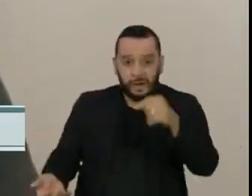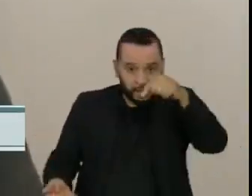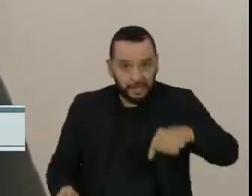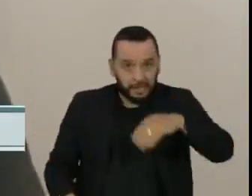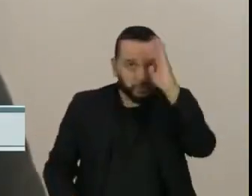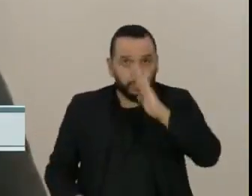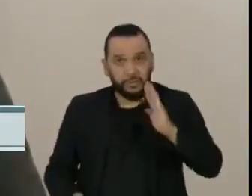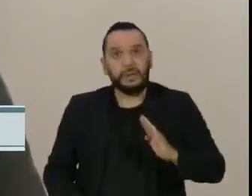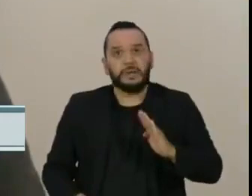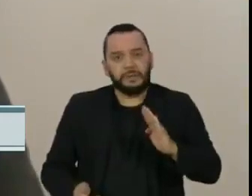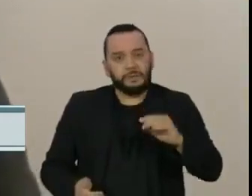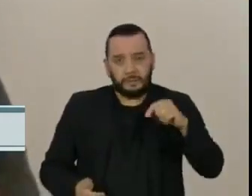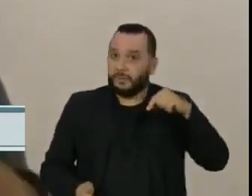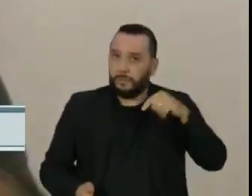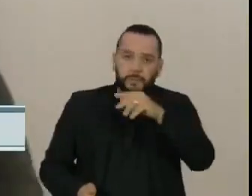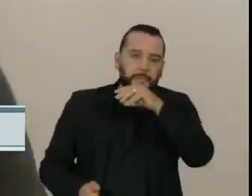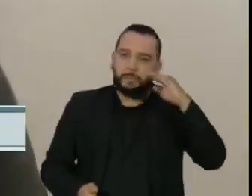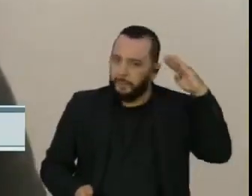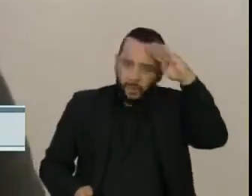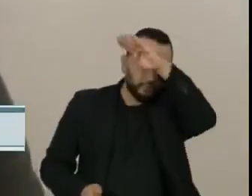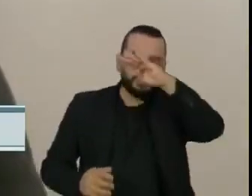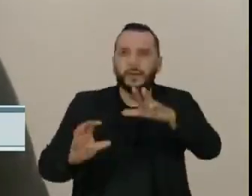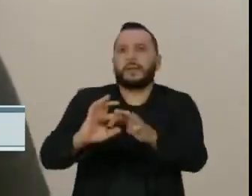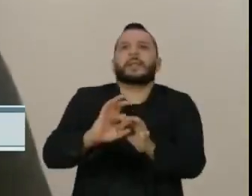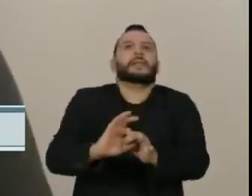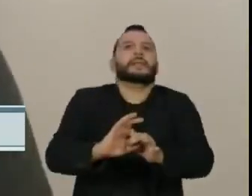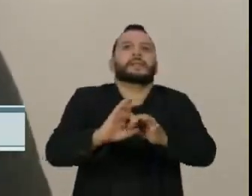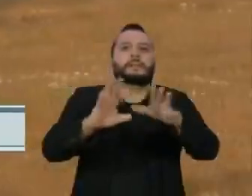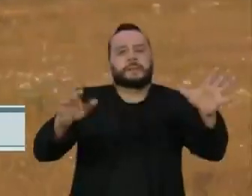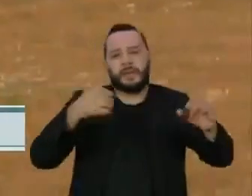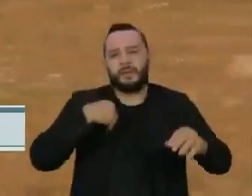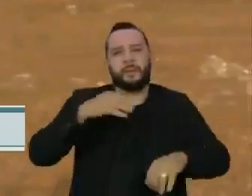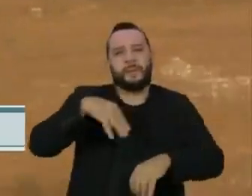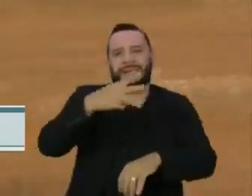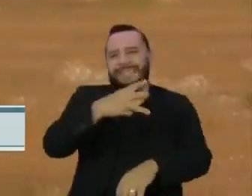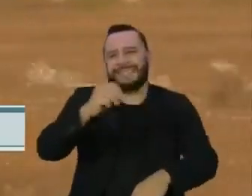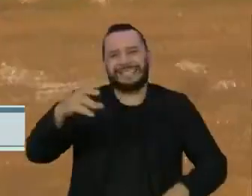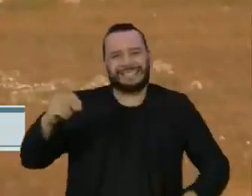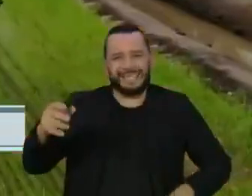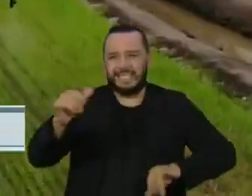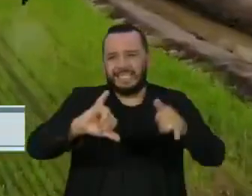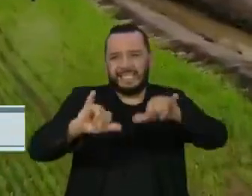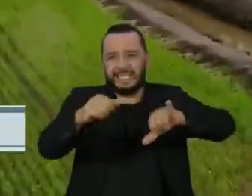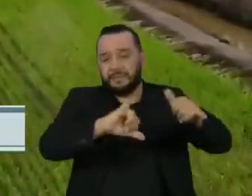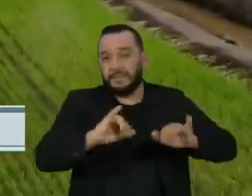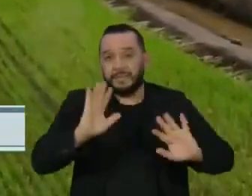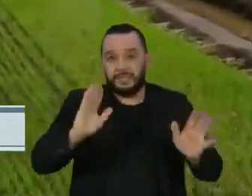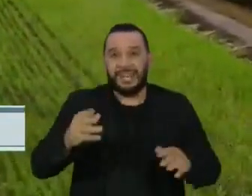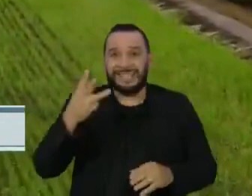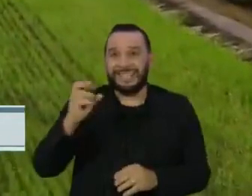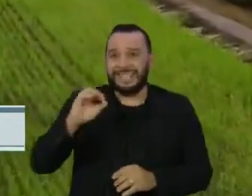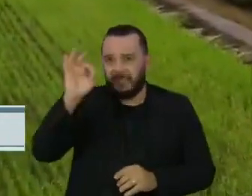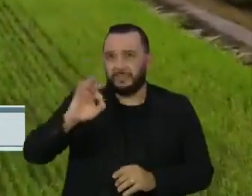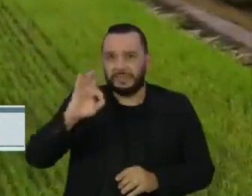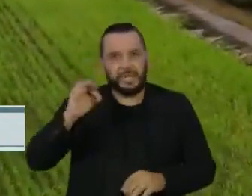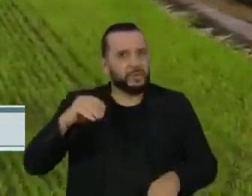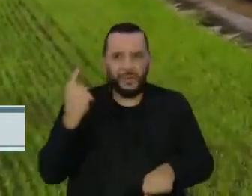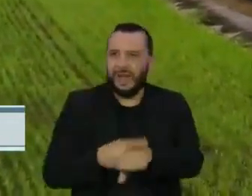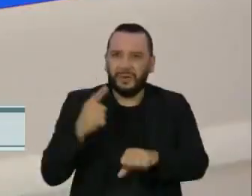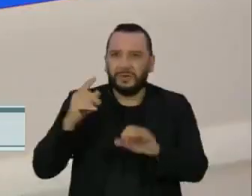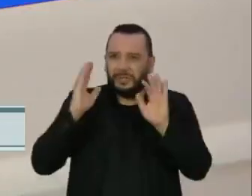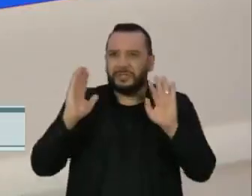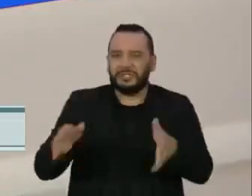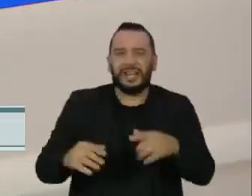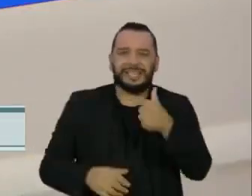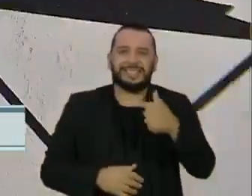1.300 substâncias, né? Isso significa cerca de 30% de todos os registros da história, no histórico do mapa.